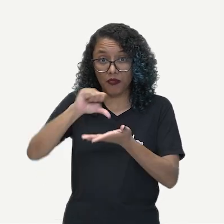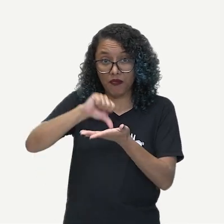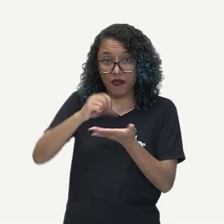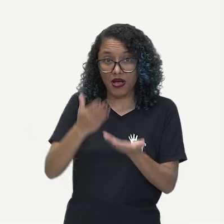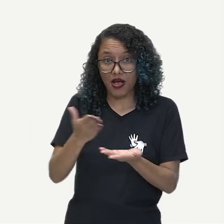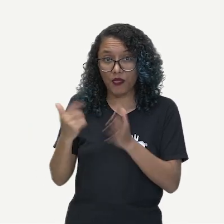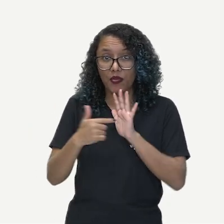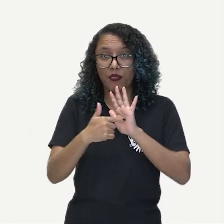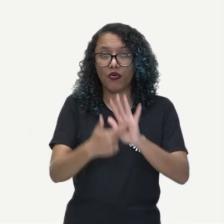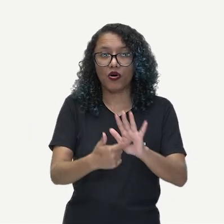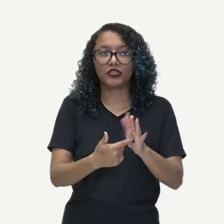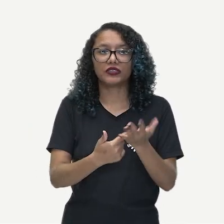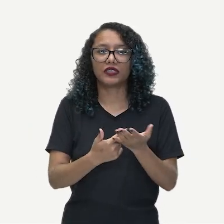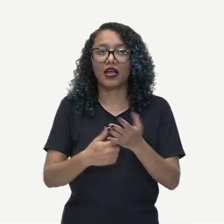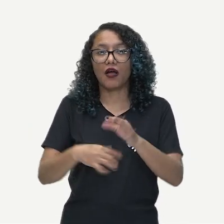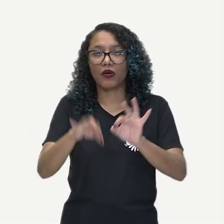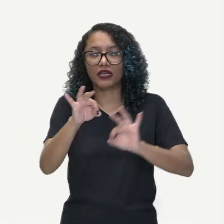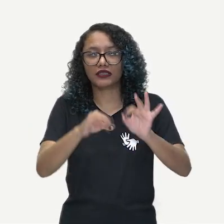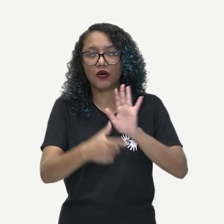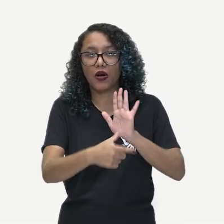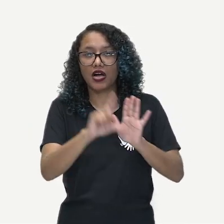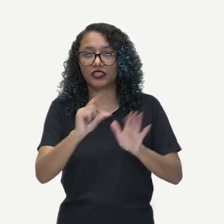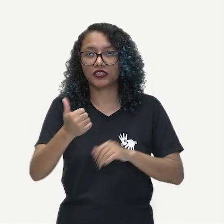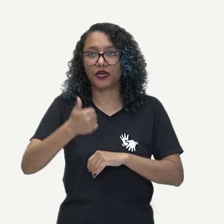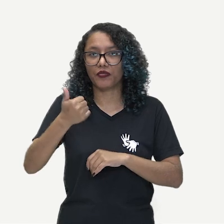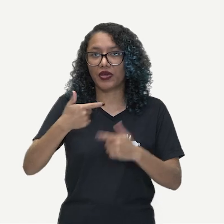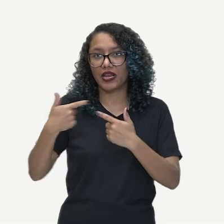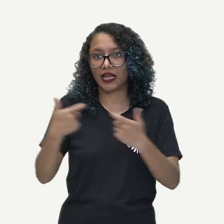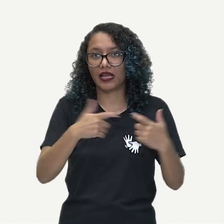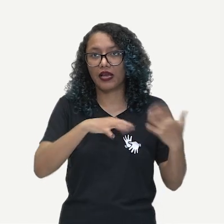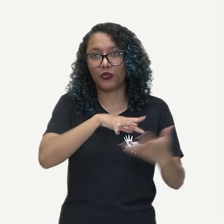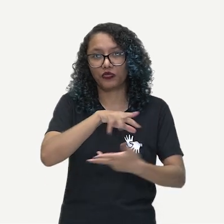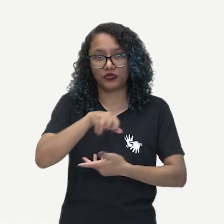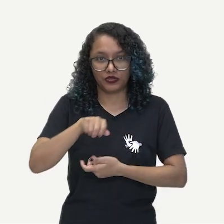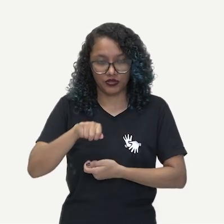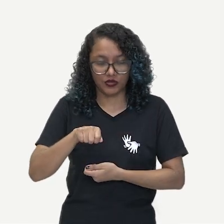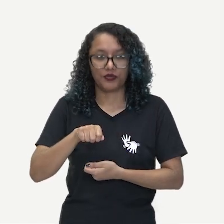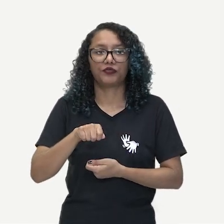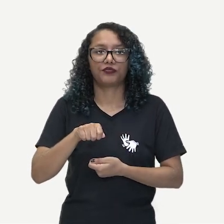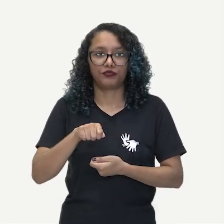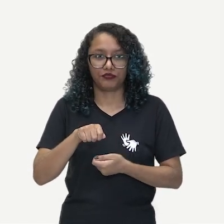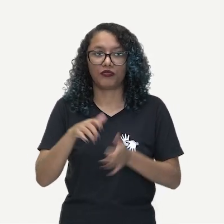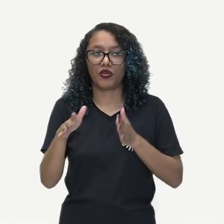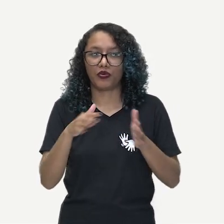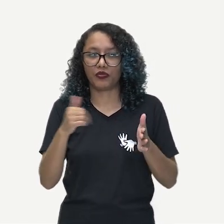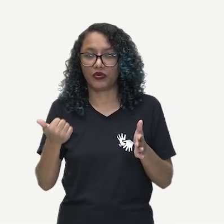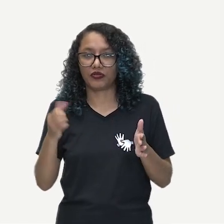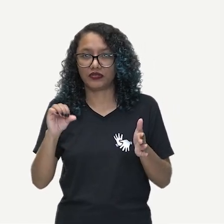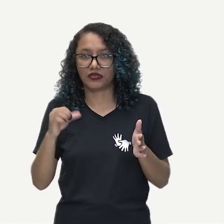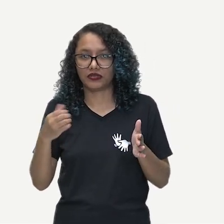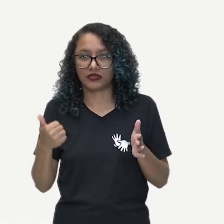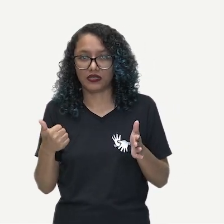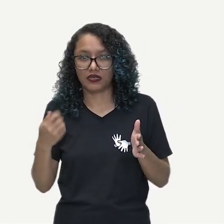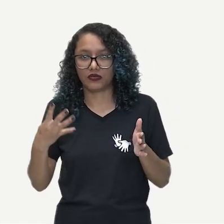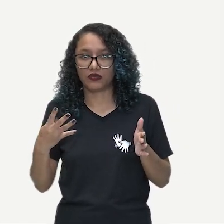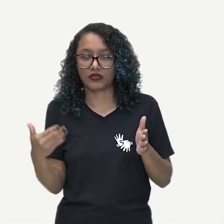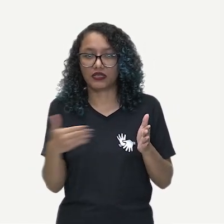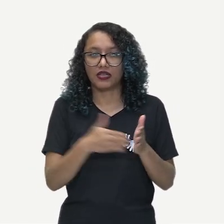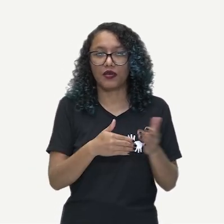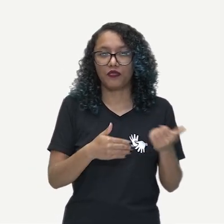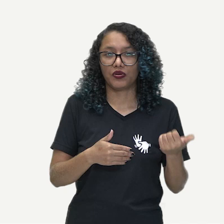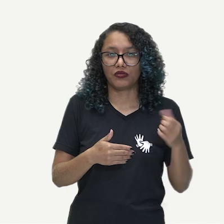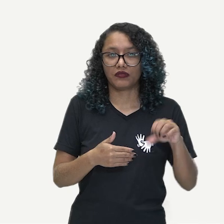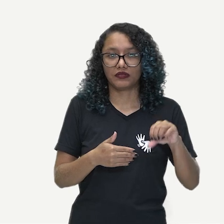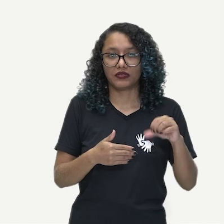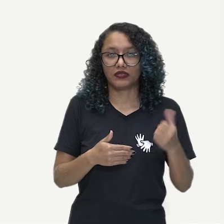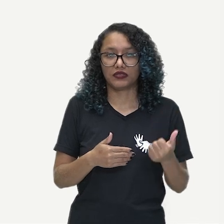Primeira Guerra Mundial. Tá? Aí a gente não vai entre 1914 e 1918, a gente passa